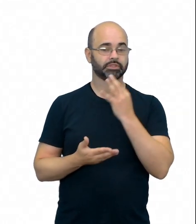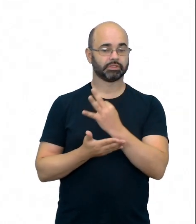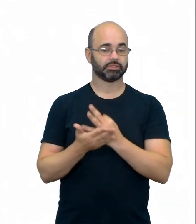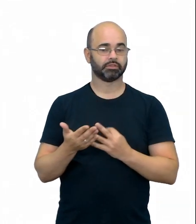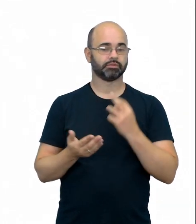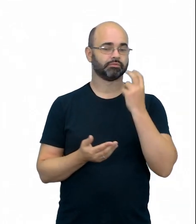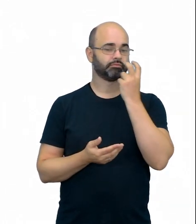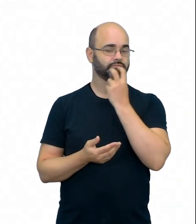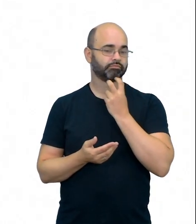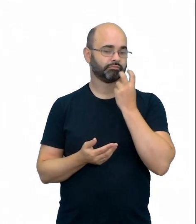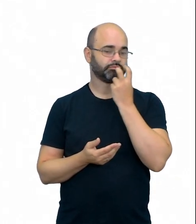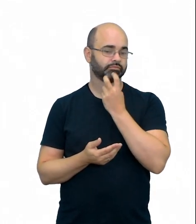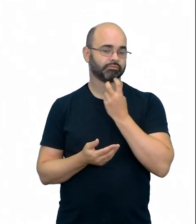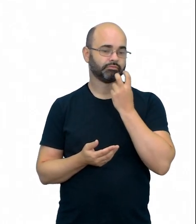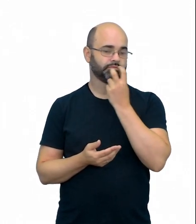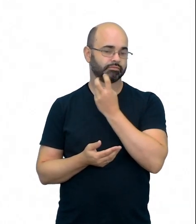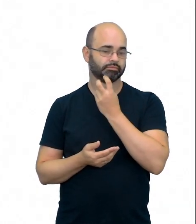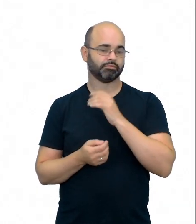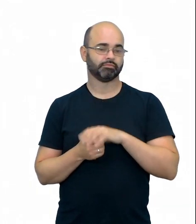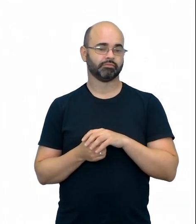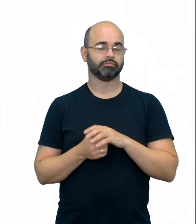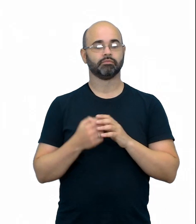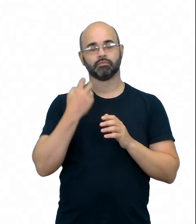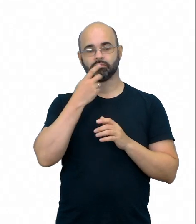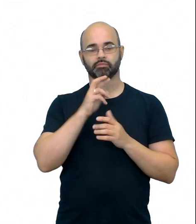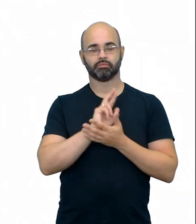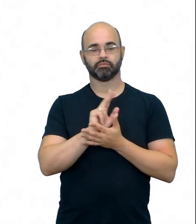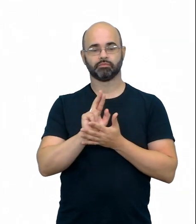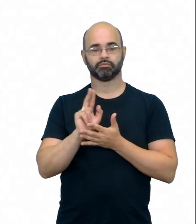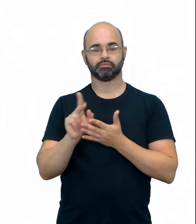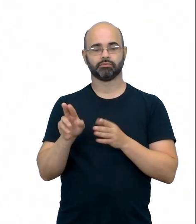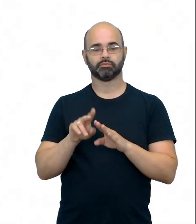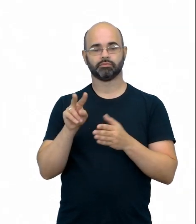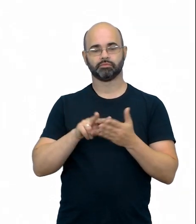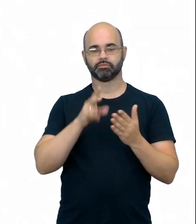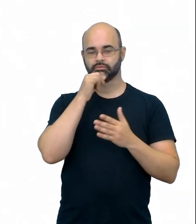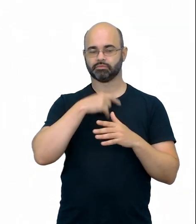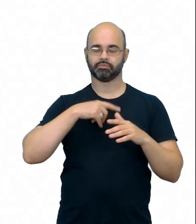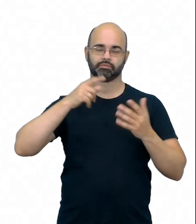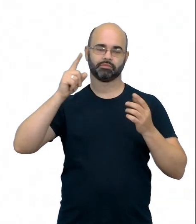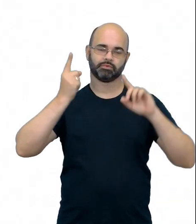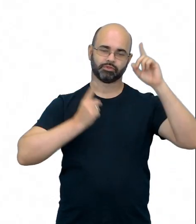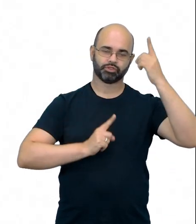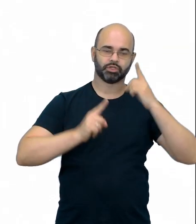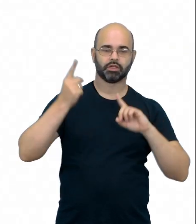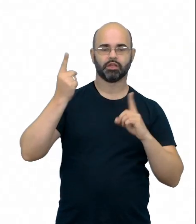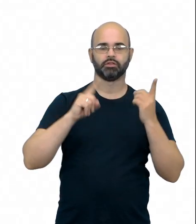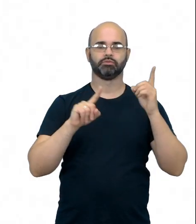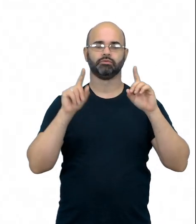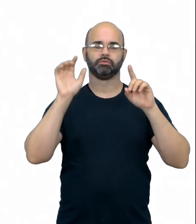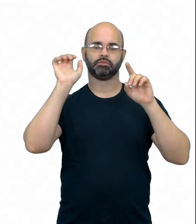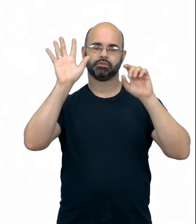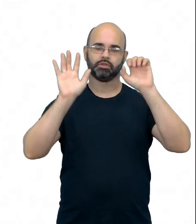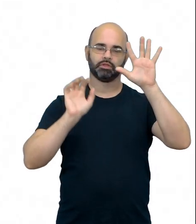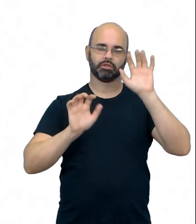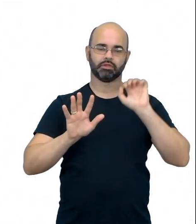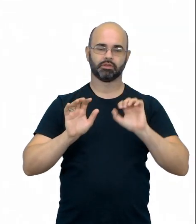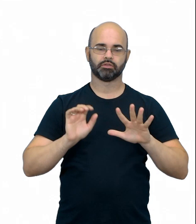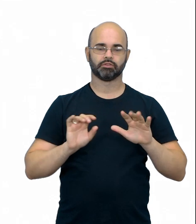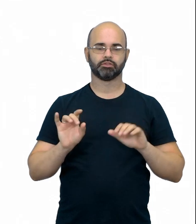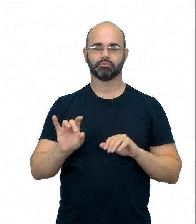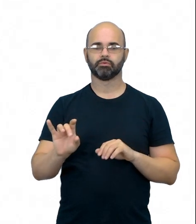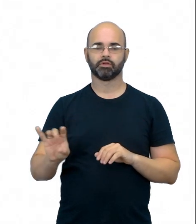escrito, quanto nas diferenças da oralidade no ato da leitura, então de gestos, de ritmos, musicalidade de cada